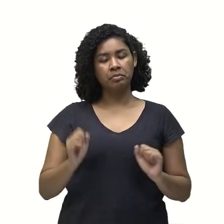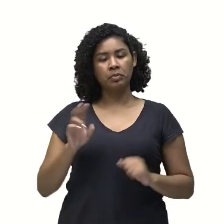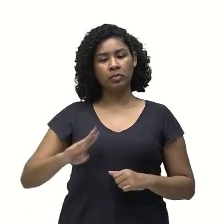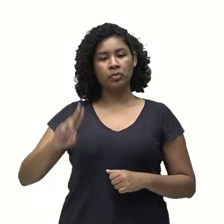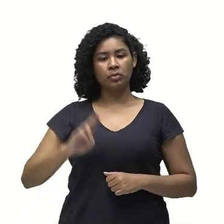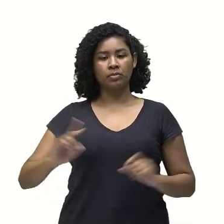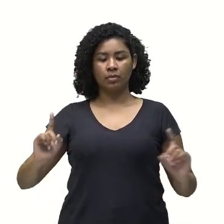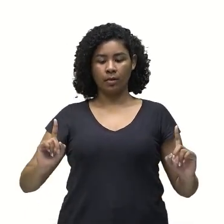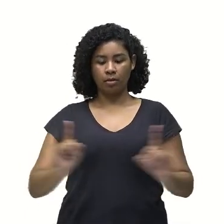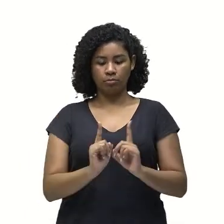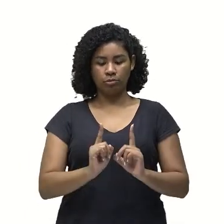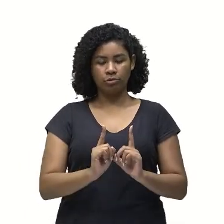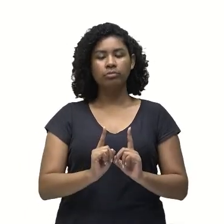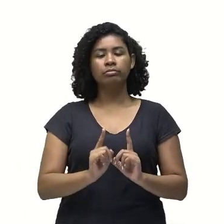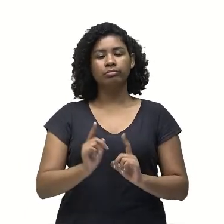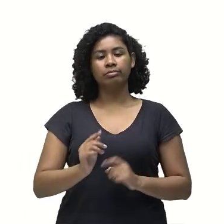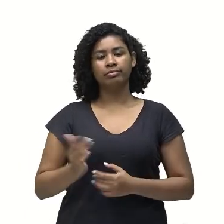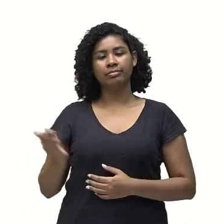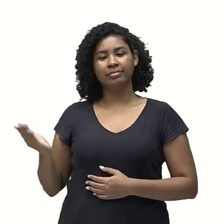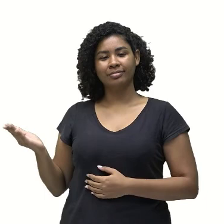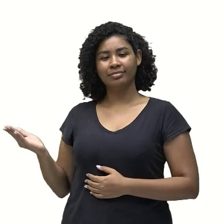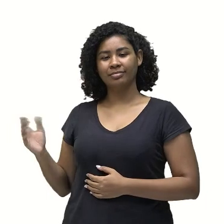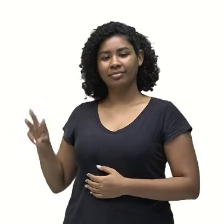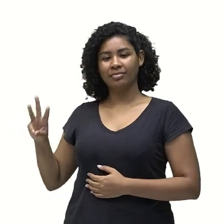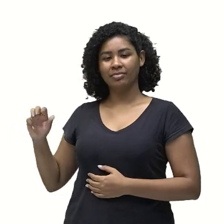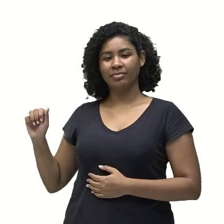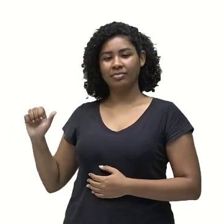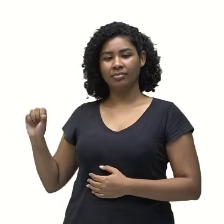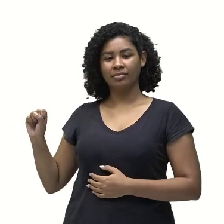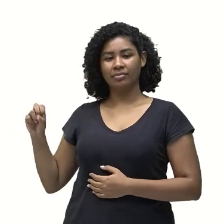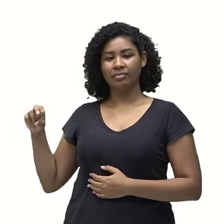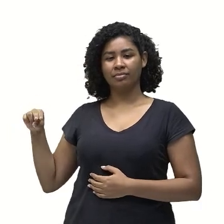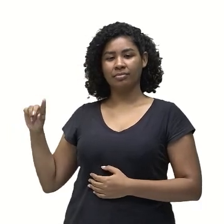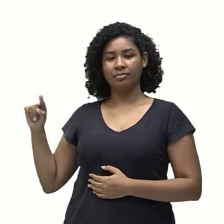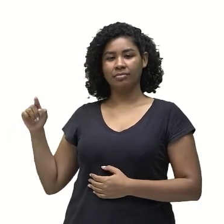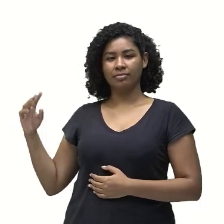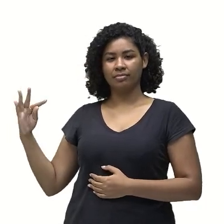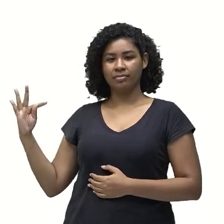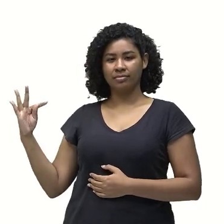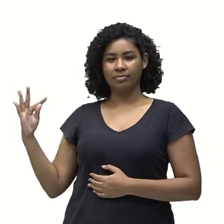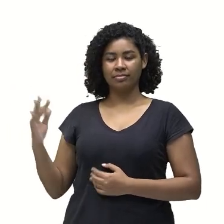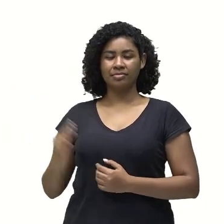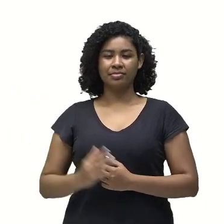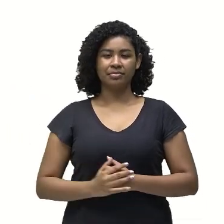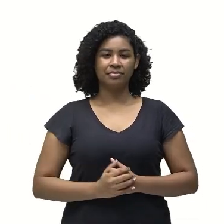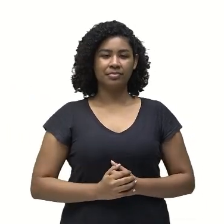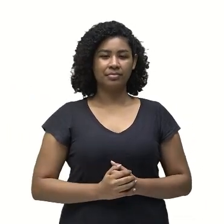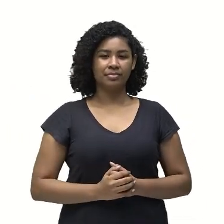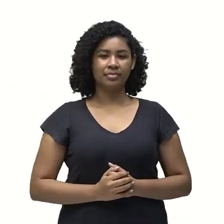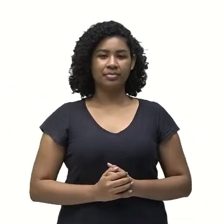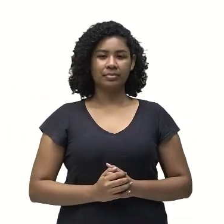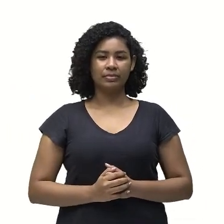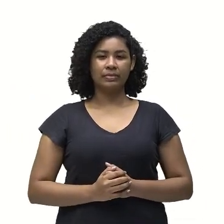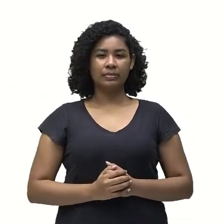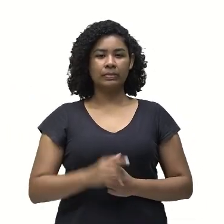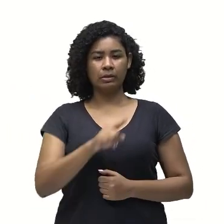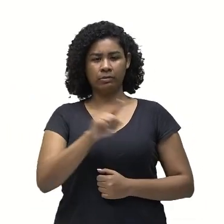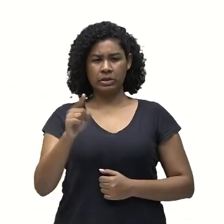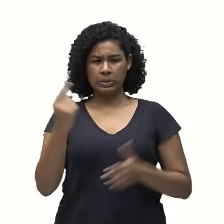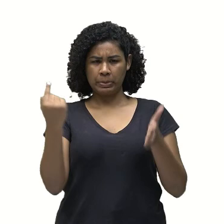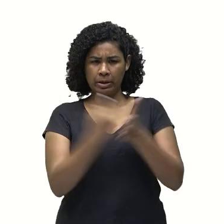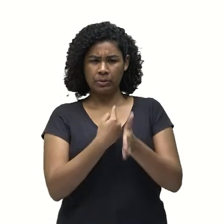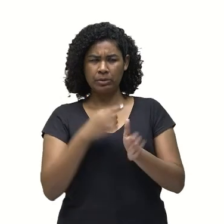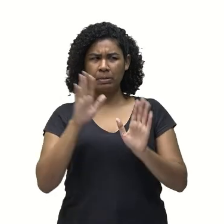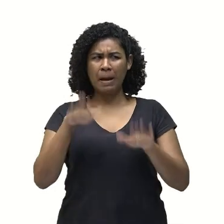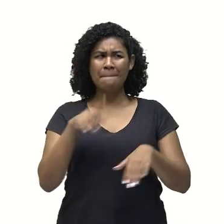ó. Wasn't. No lugar do was not, eu posso colocar wasn't. Aí você pergunta, teacher, eu tenho que usar